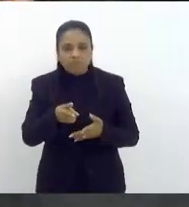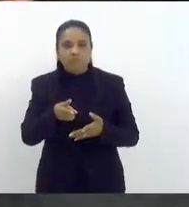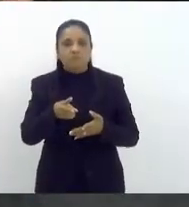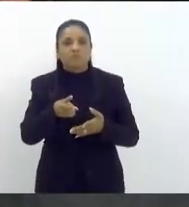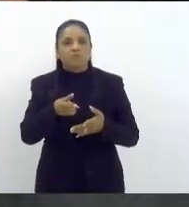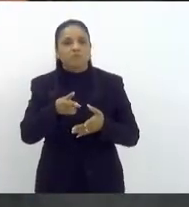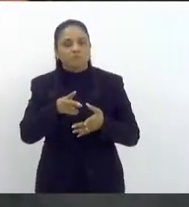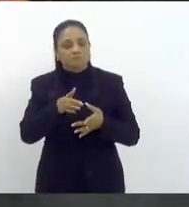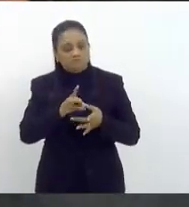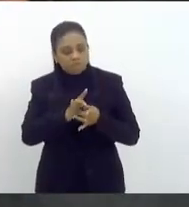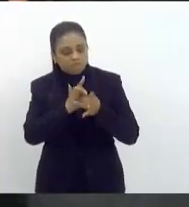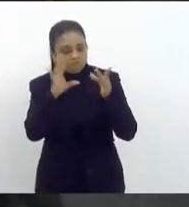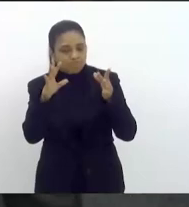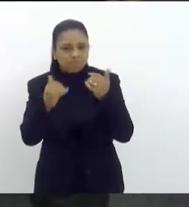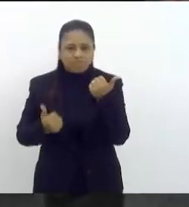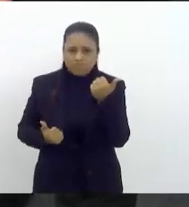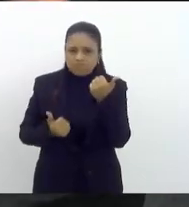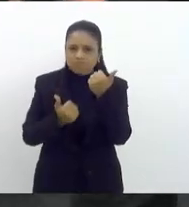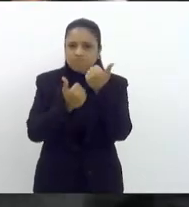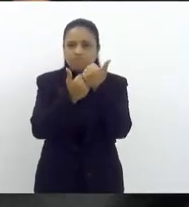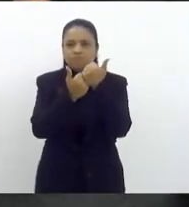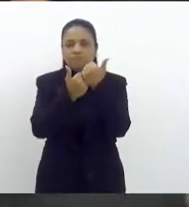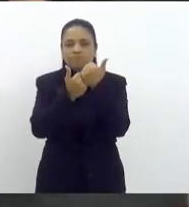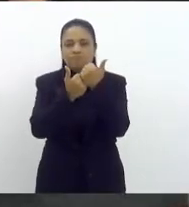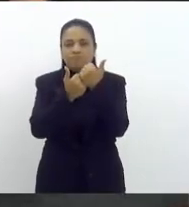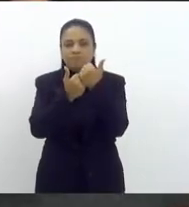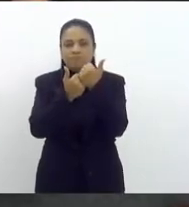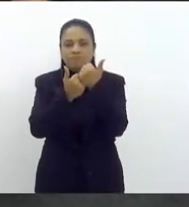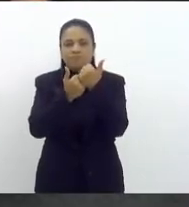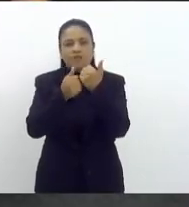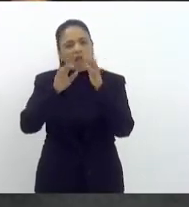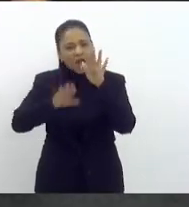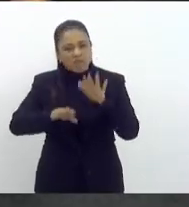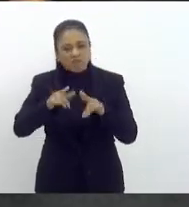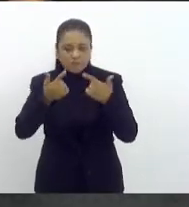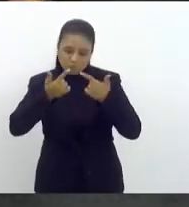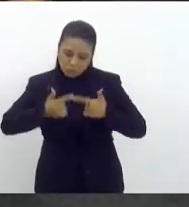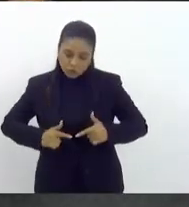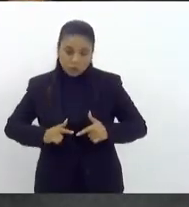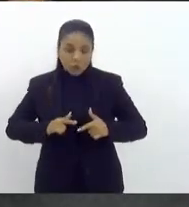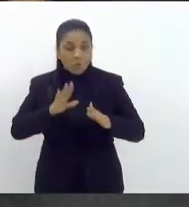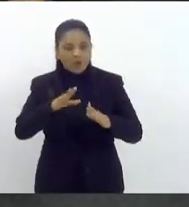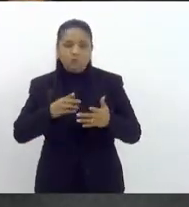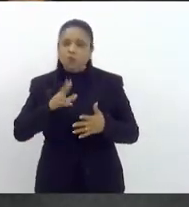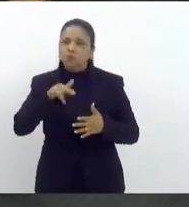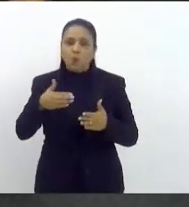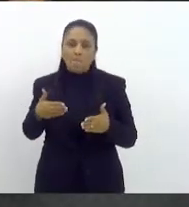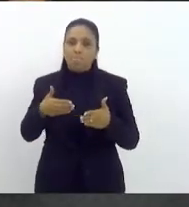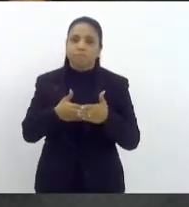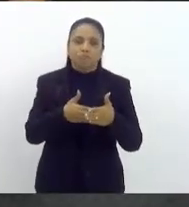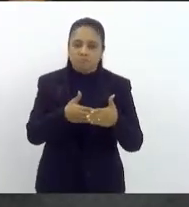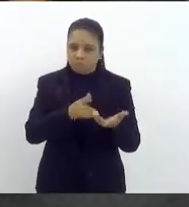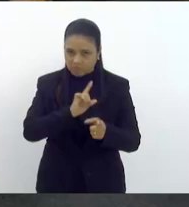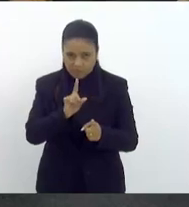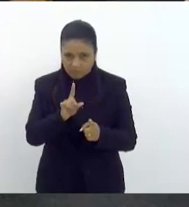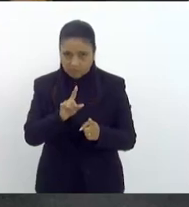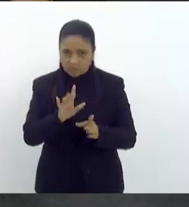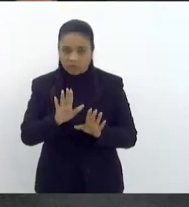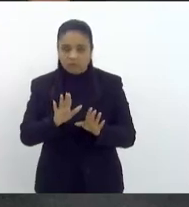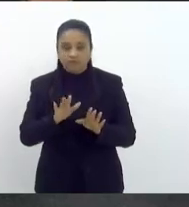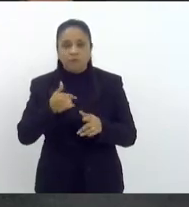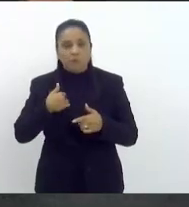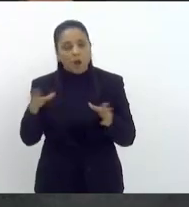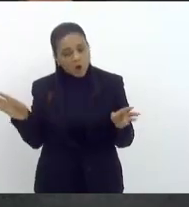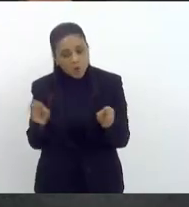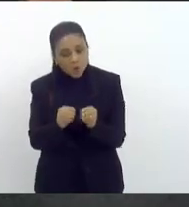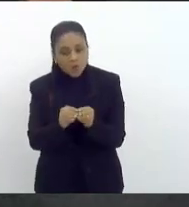de apoiar todos os projetos às vezes nos abstendo mas nunca obstruindo em relação e para concluir Renato